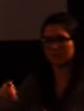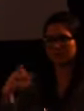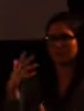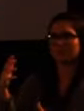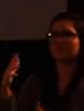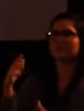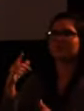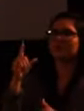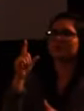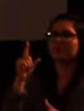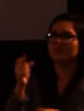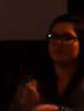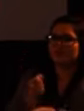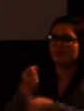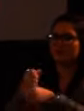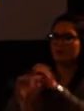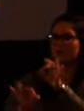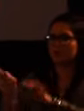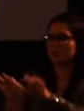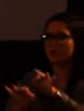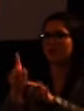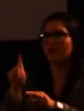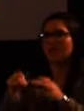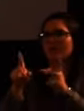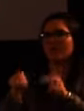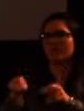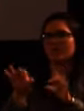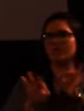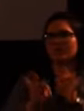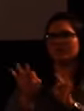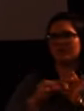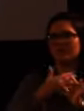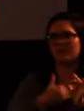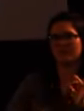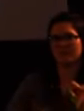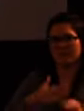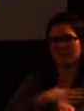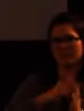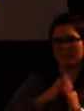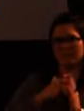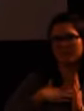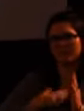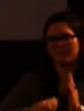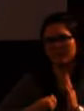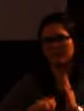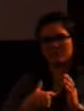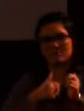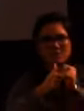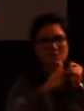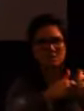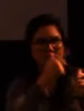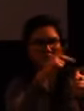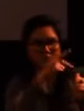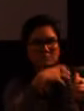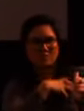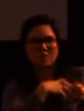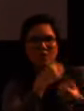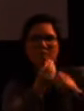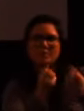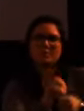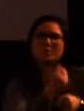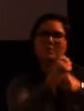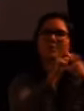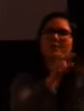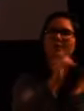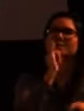Casa Minha Vida, tá certo? Então, o que a gente observa ao longo das experiências e dos modelos que a gente tem na cidade de empreendimento?